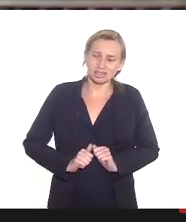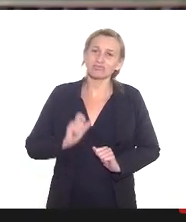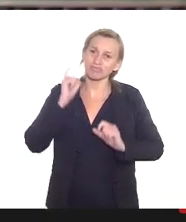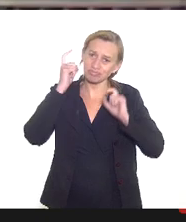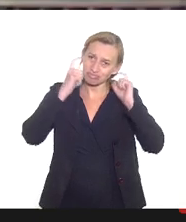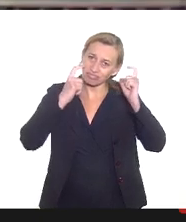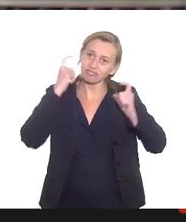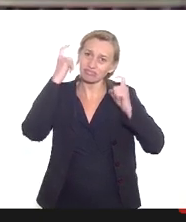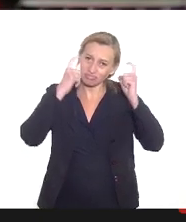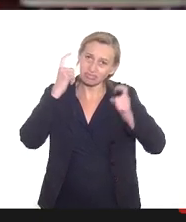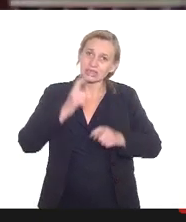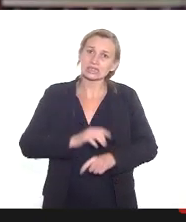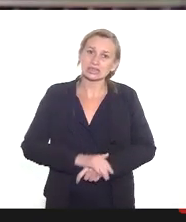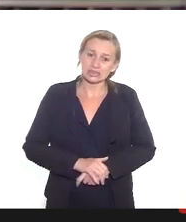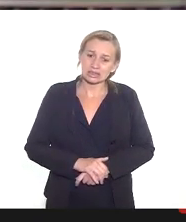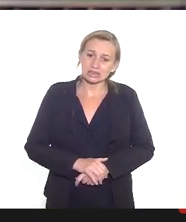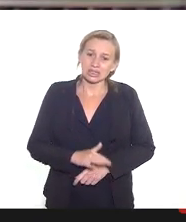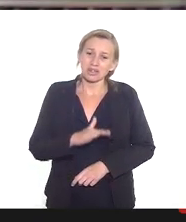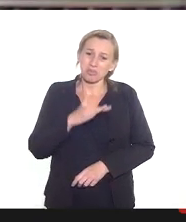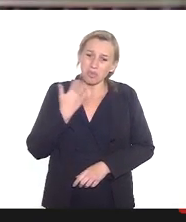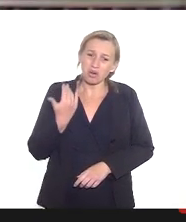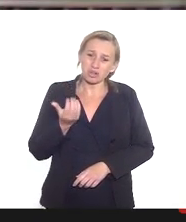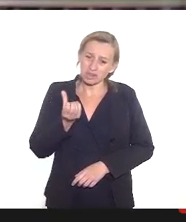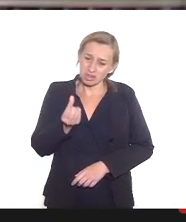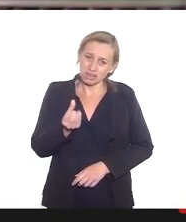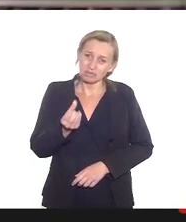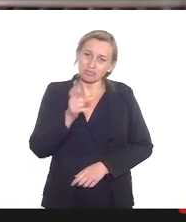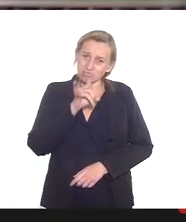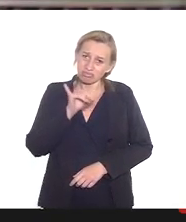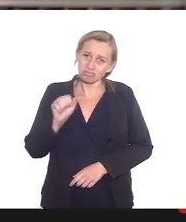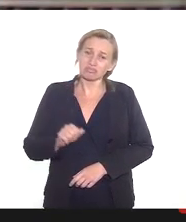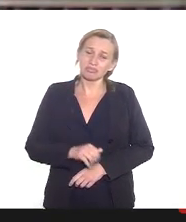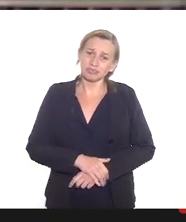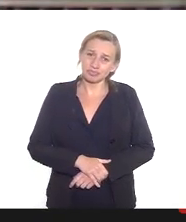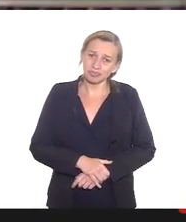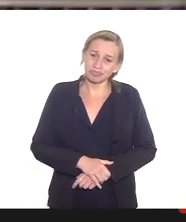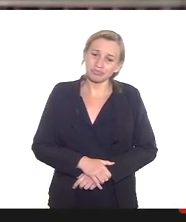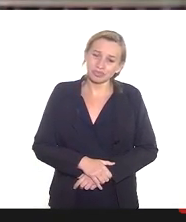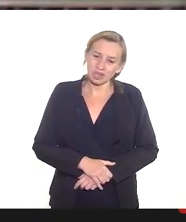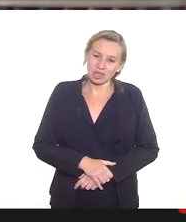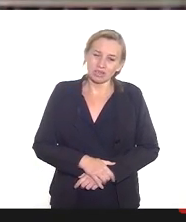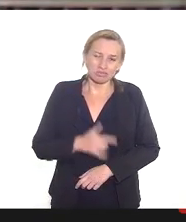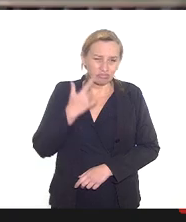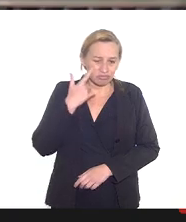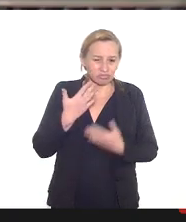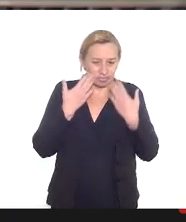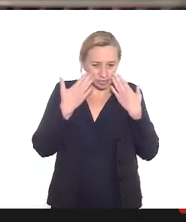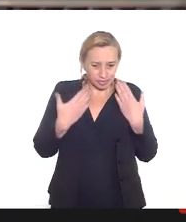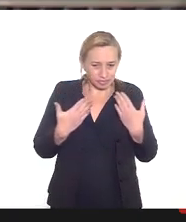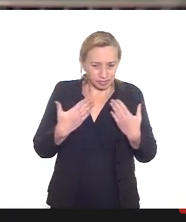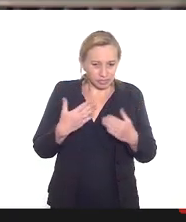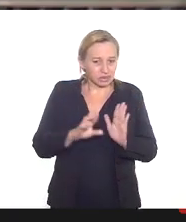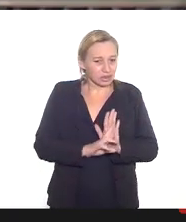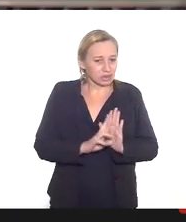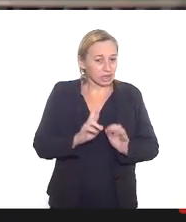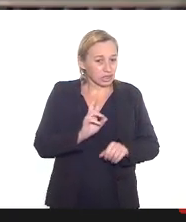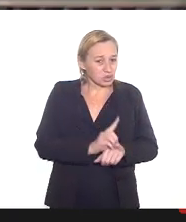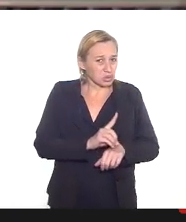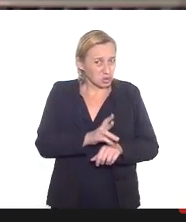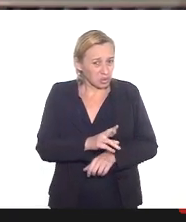preocupação seis óbitos por dia é olhando apresentação inicial da doutora